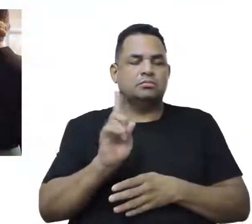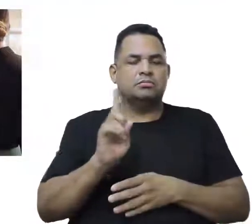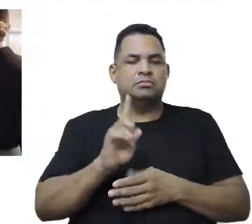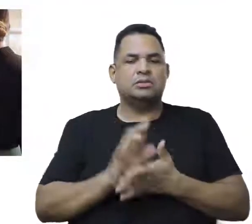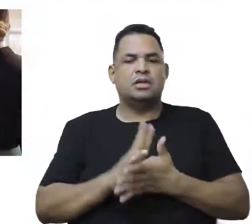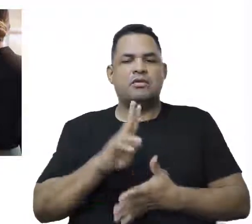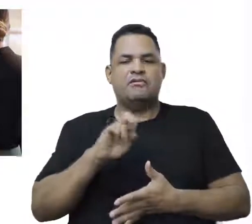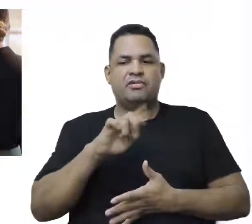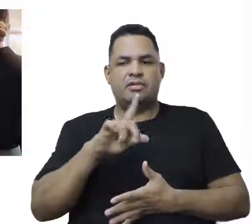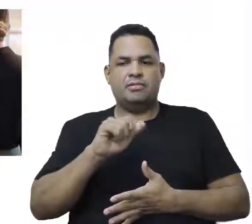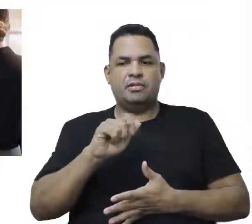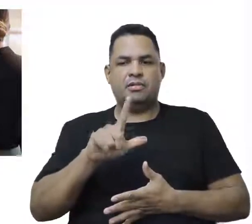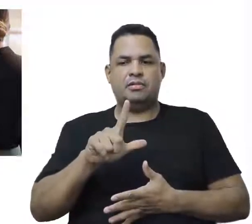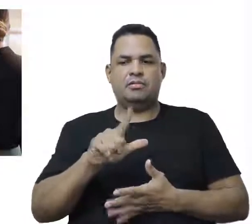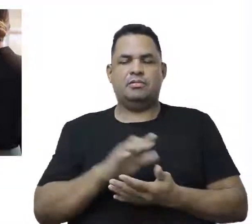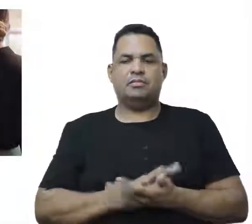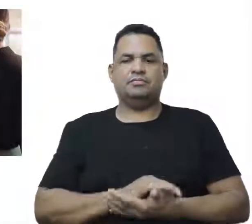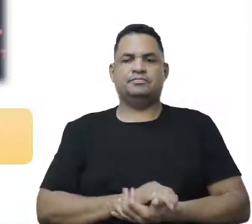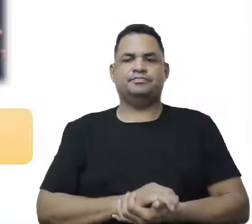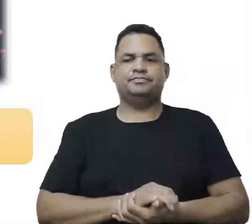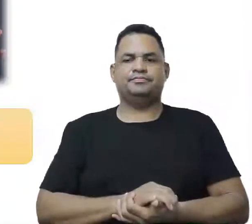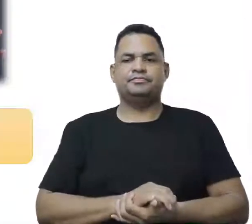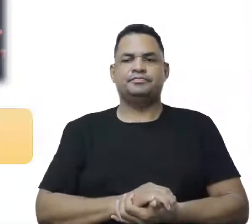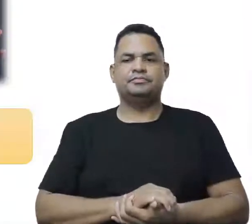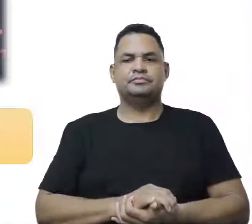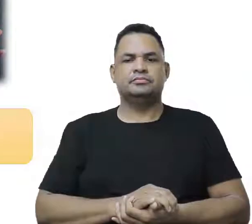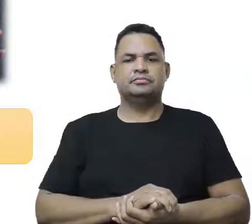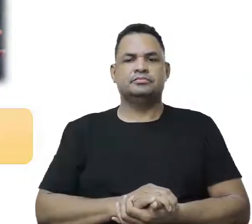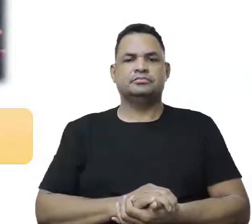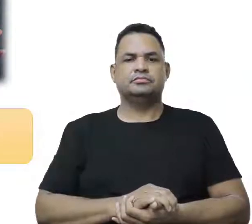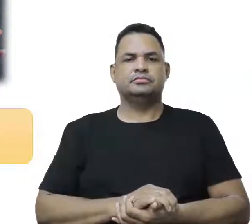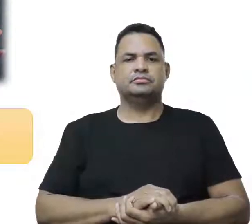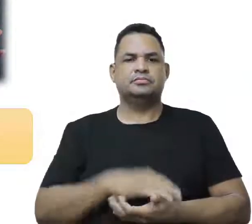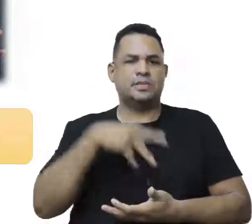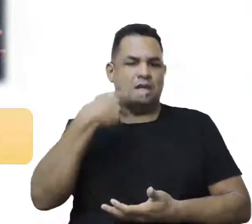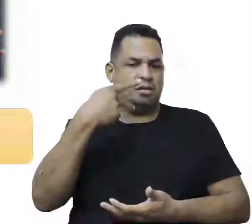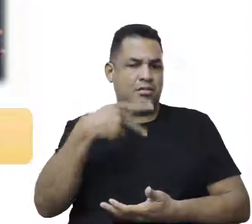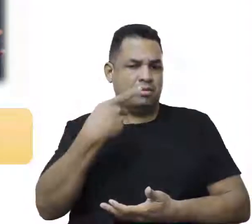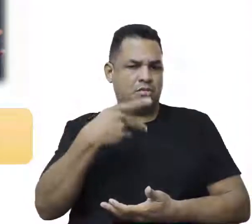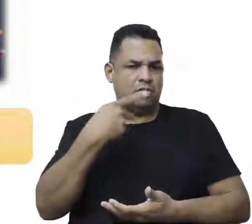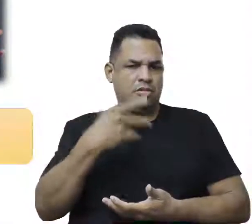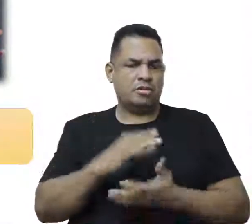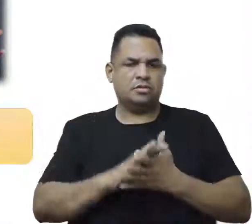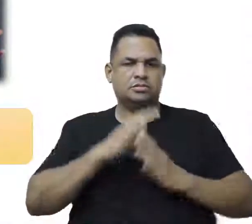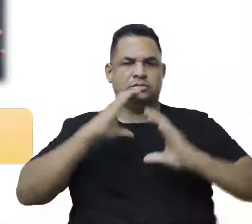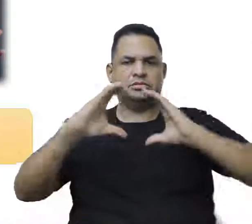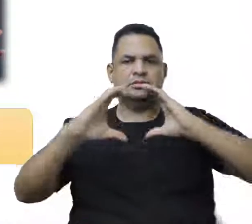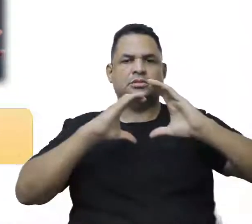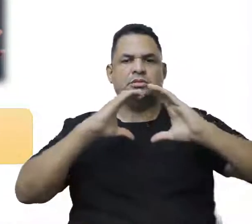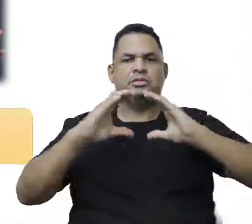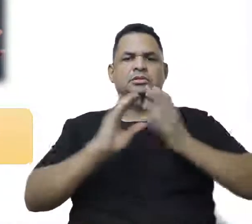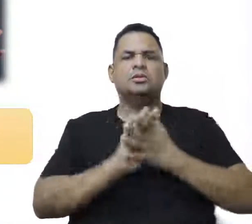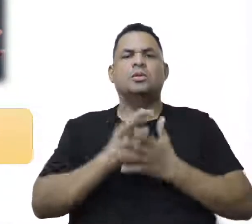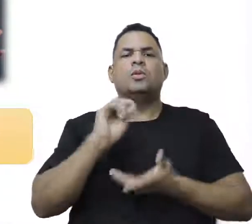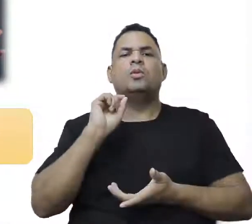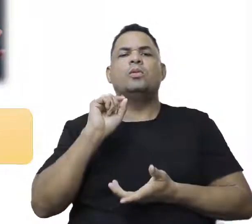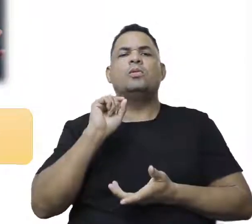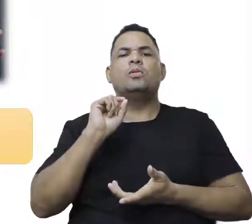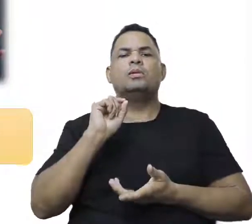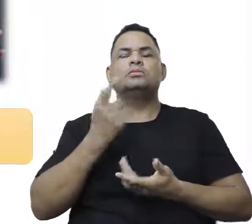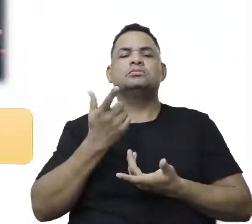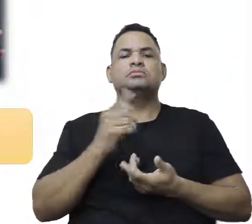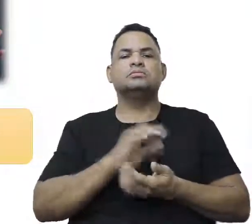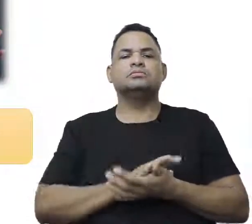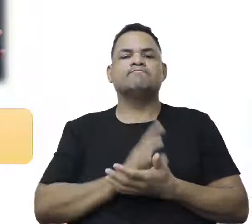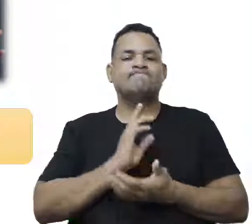essa comunicação não verbal. Exatamente. E aí, falando então dessa comunicação, o que seria a comunicação,